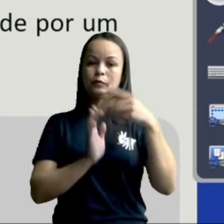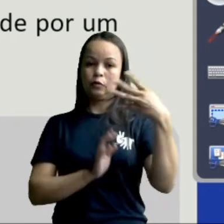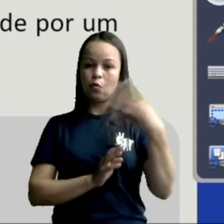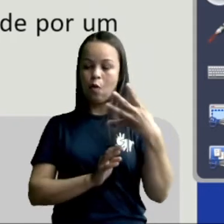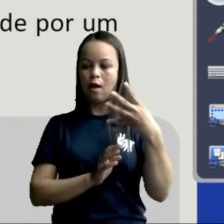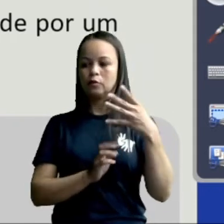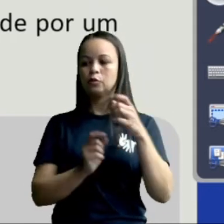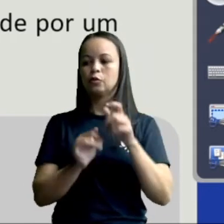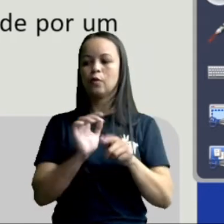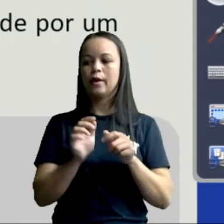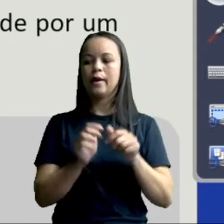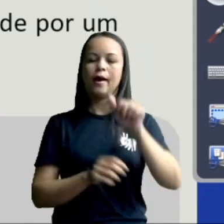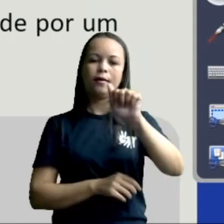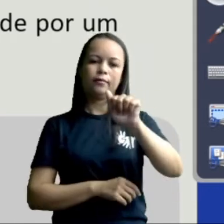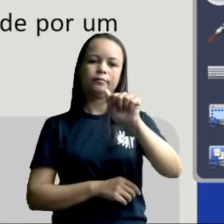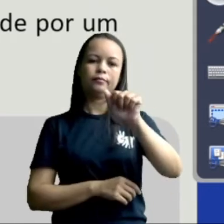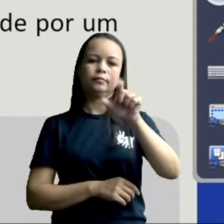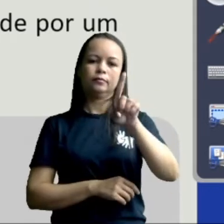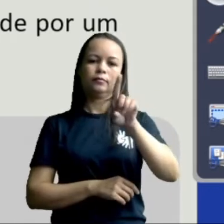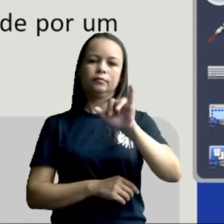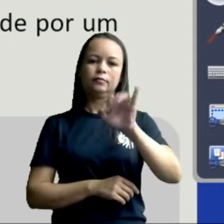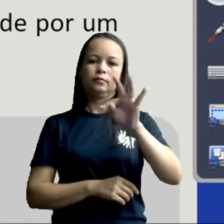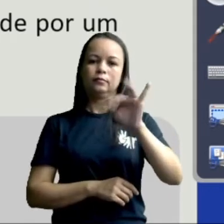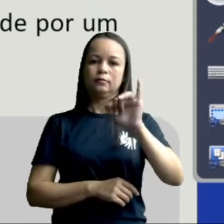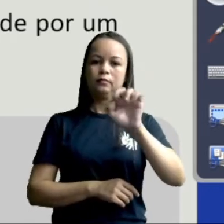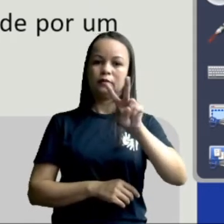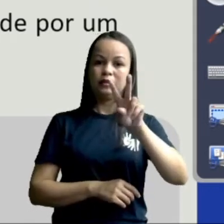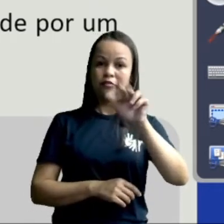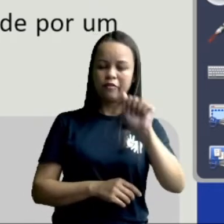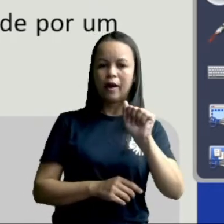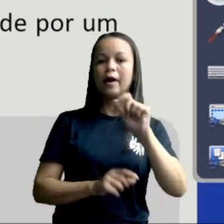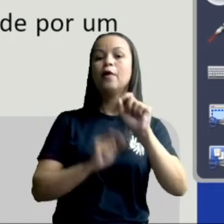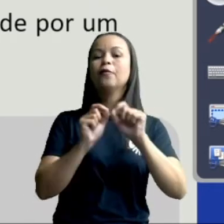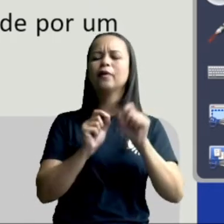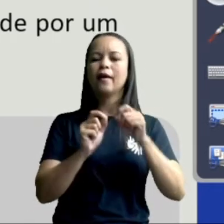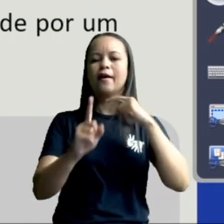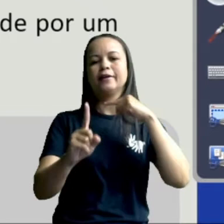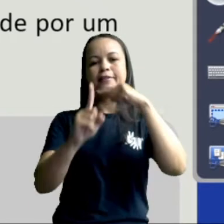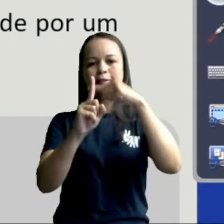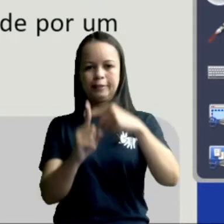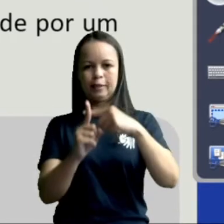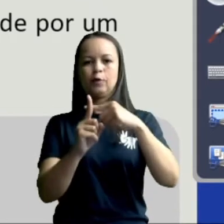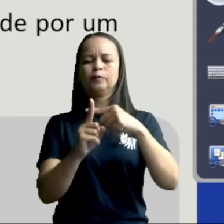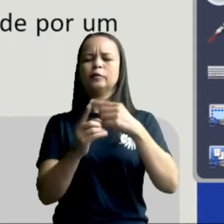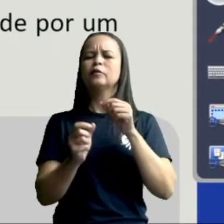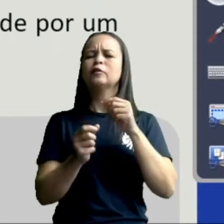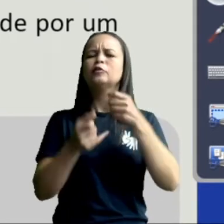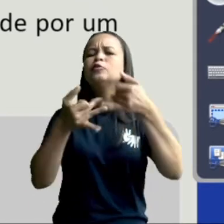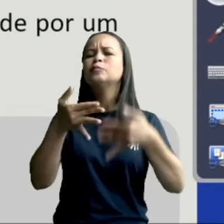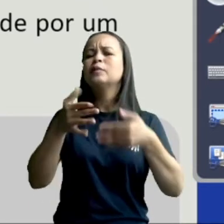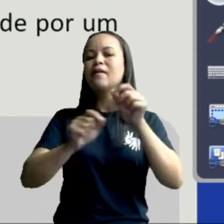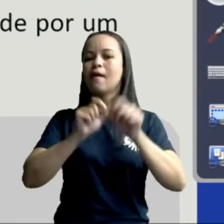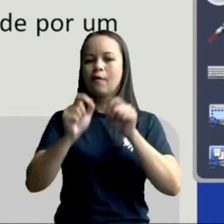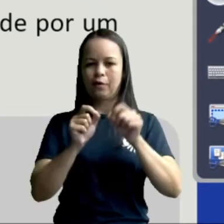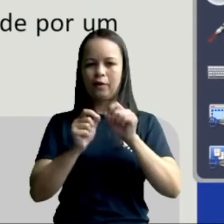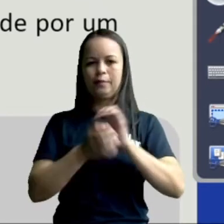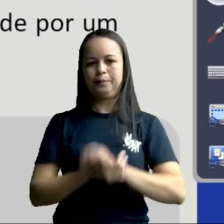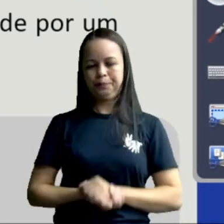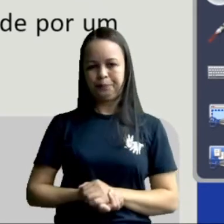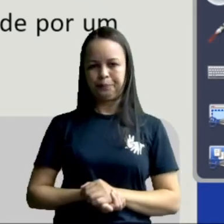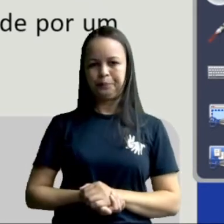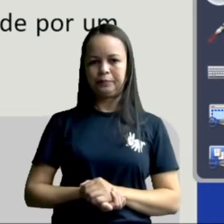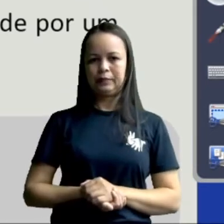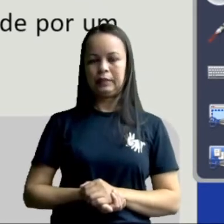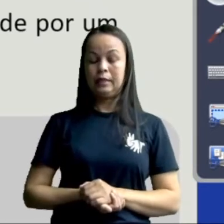é a propriedade aditiva. A aditiva vem de adição realmente, tá? O que é que diz isso? Se a